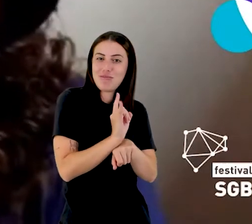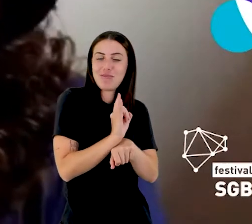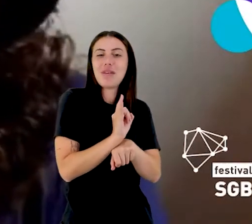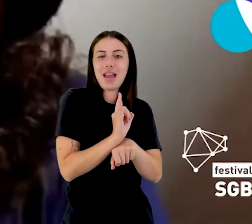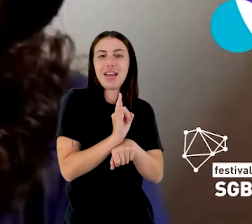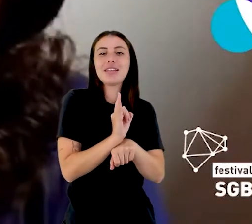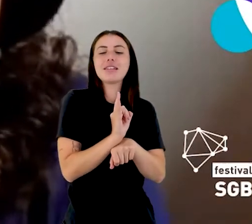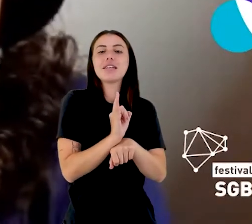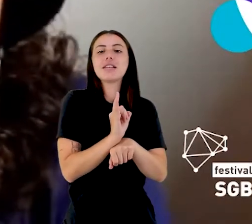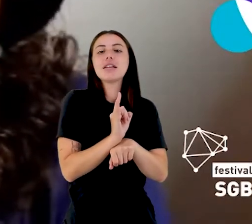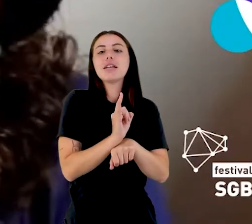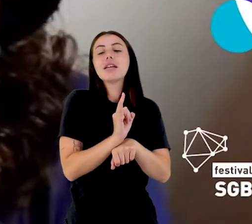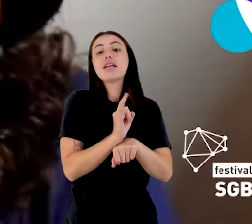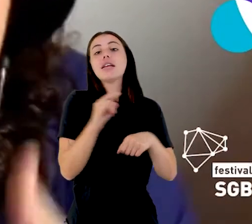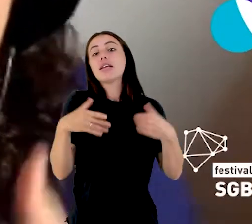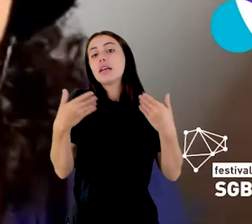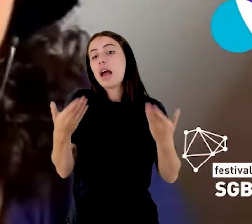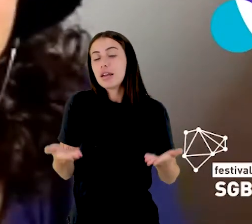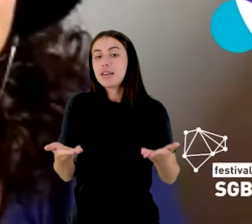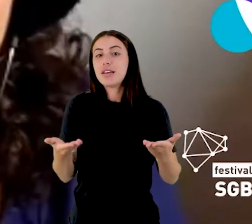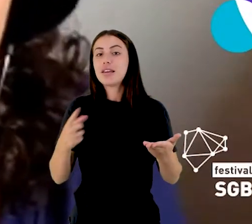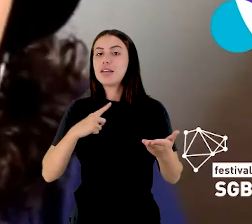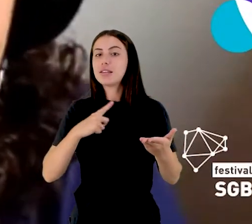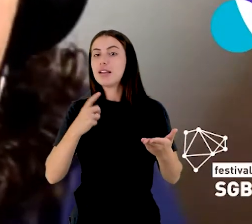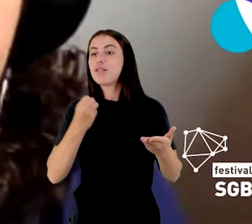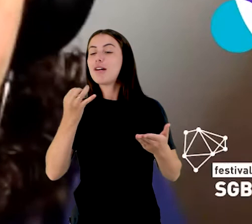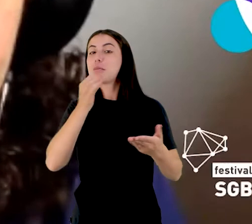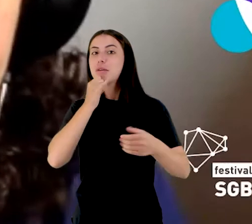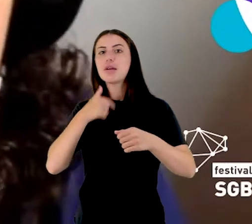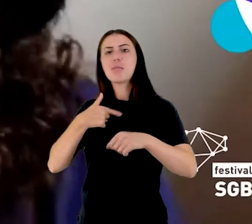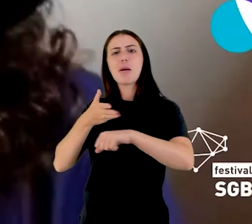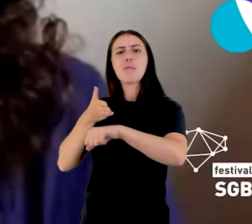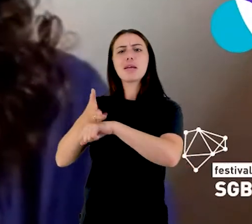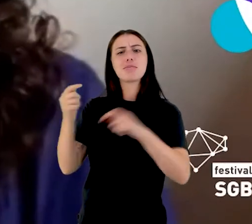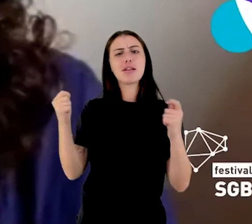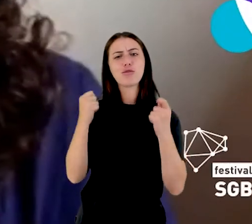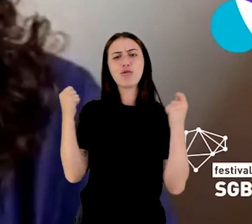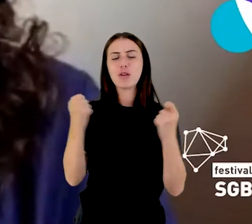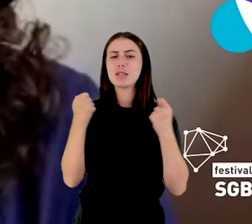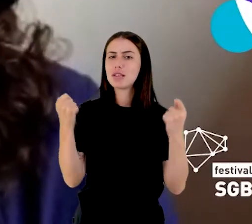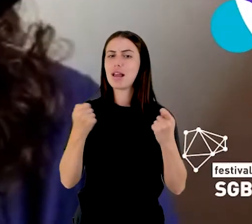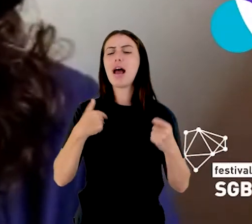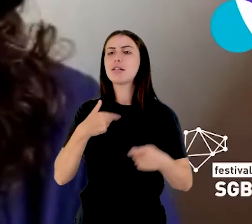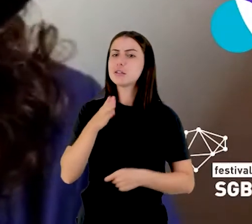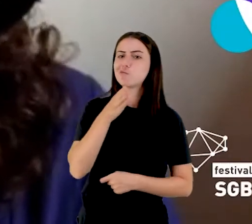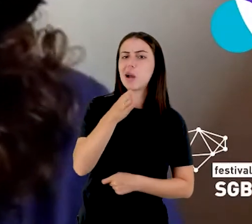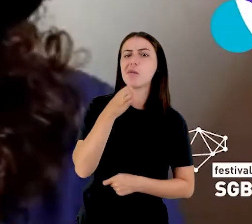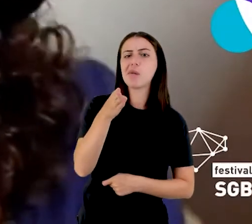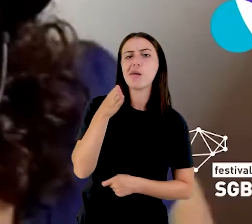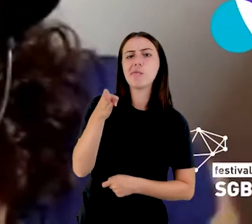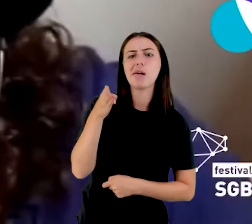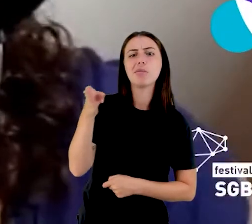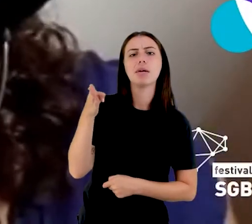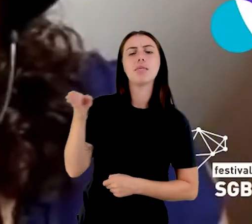Lente. Na ocasião, eu estava em produção do documentário Menino 23. O Belisário estava vindo